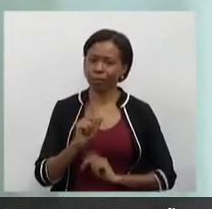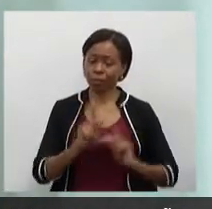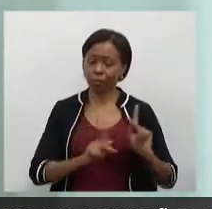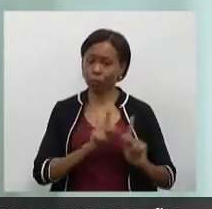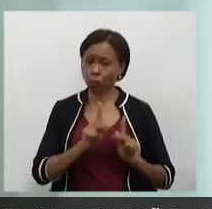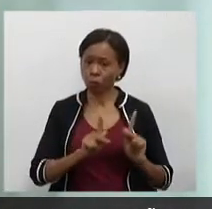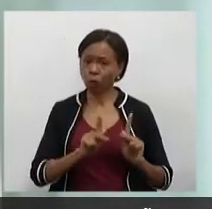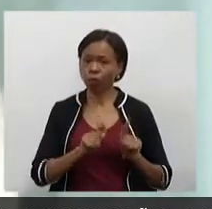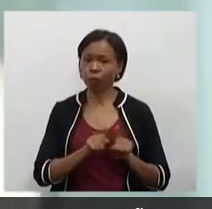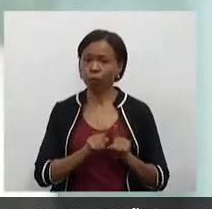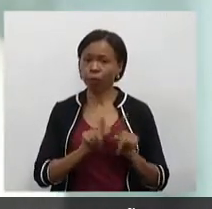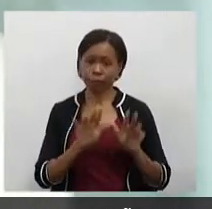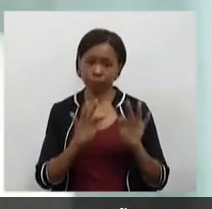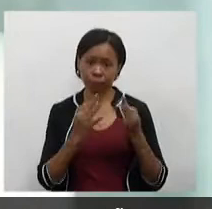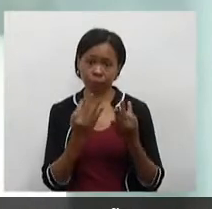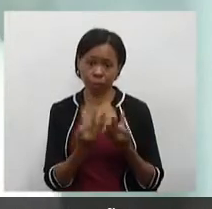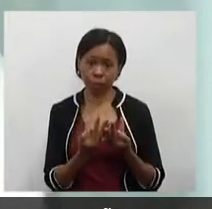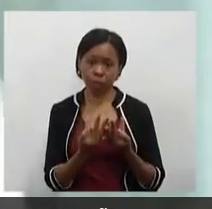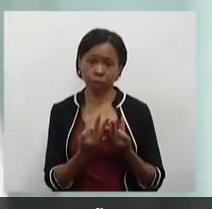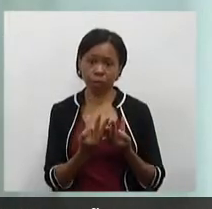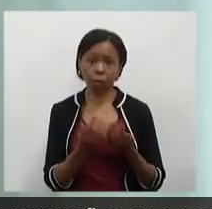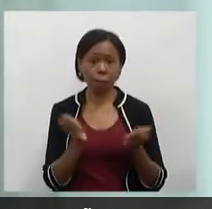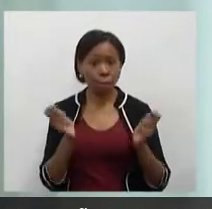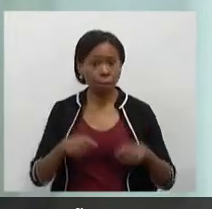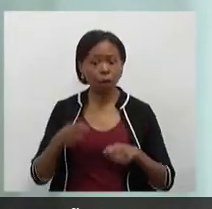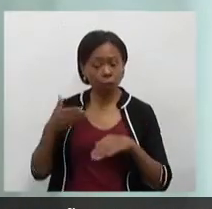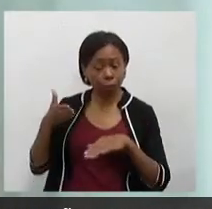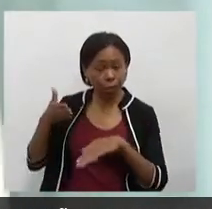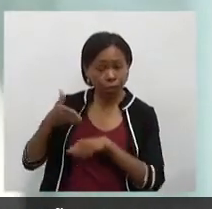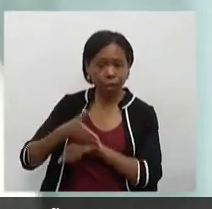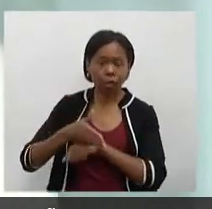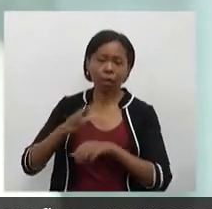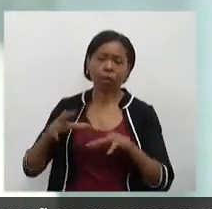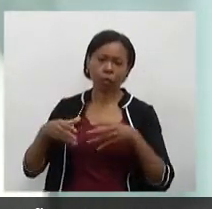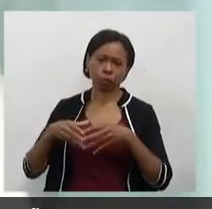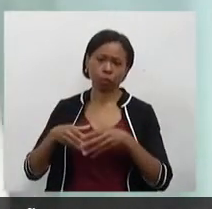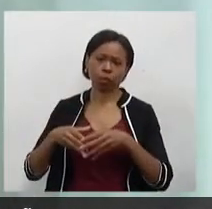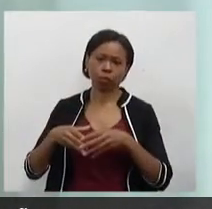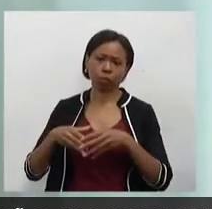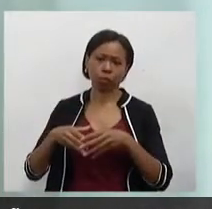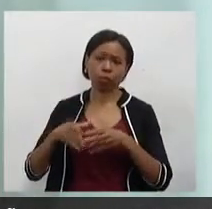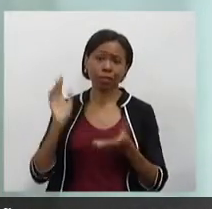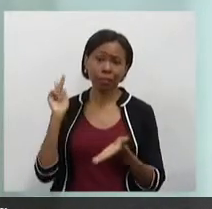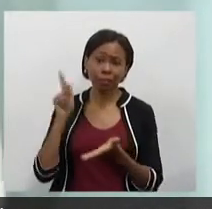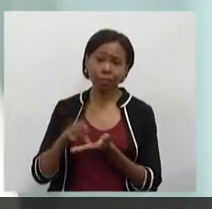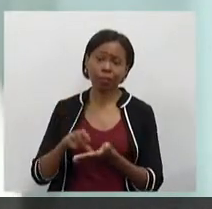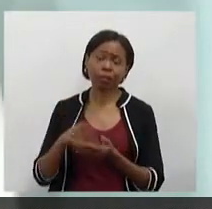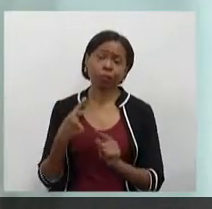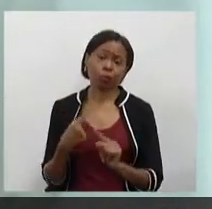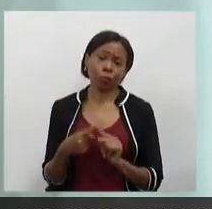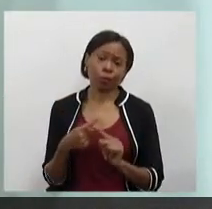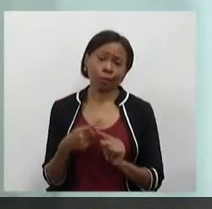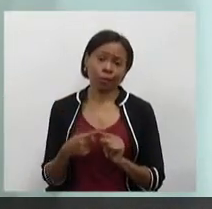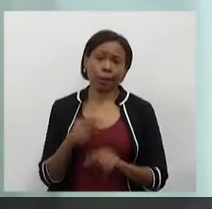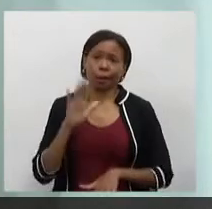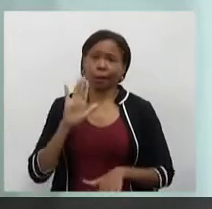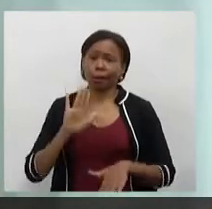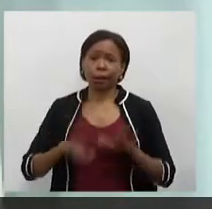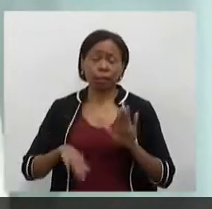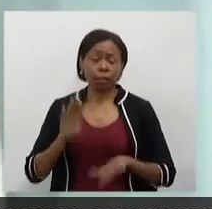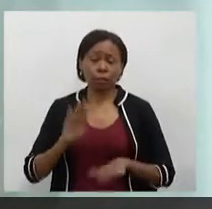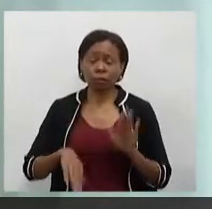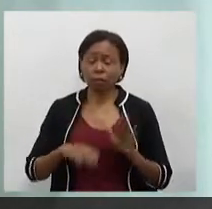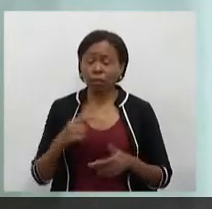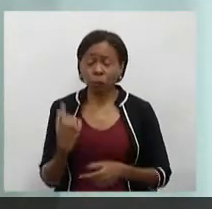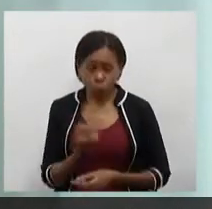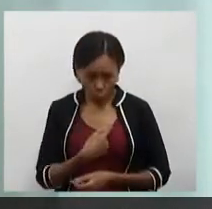familiares tenham participação direta na comissão com uma efetividade, porque muitas vezes o que nós estamos